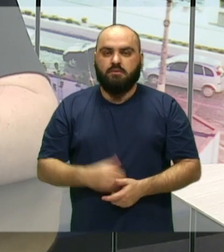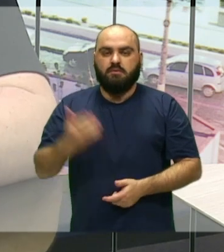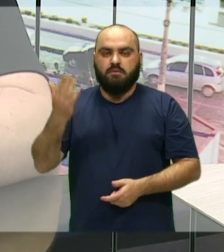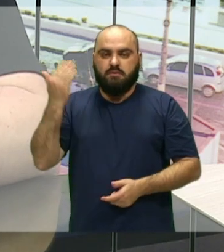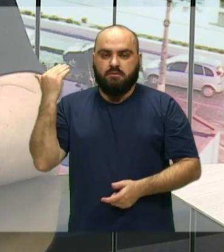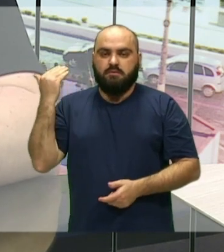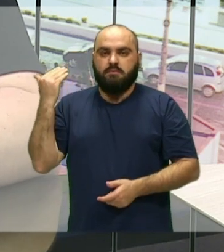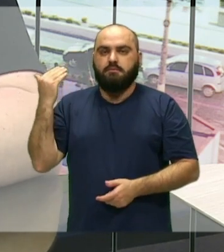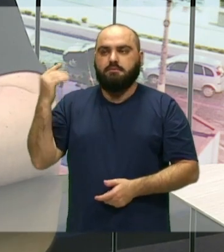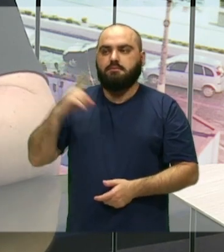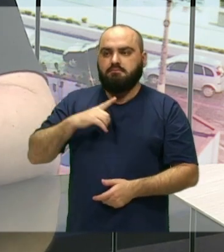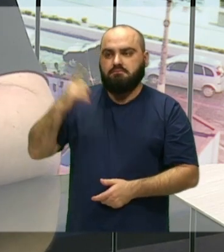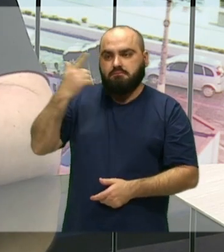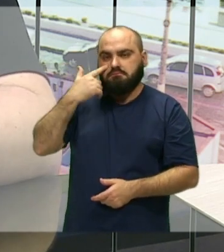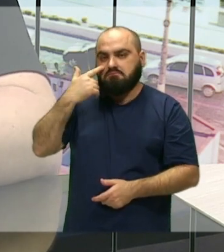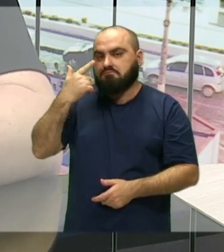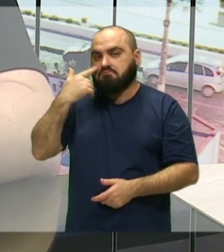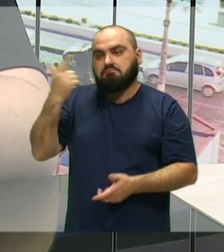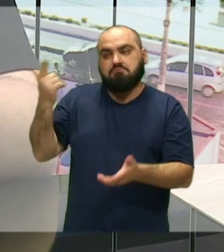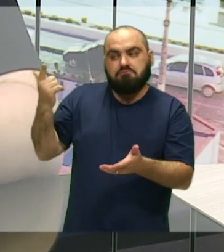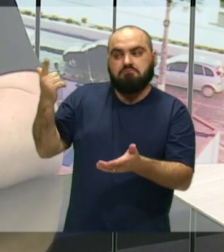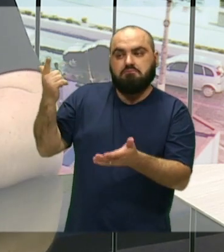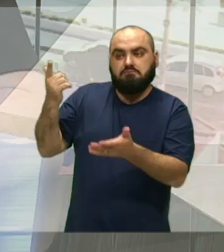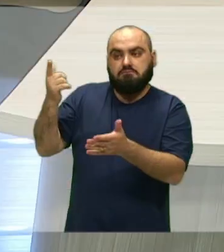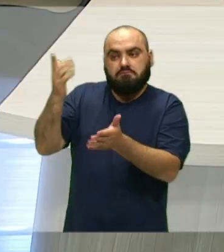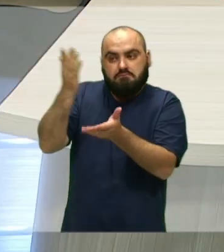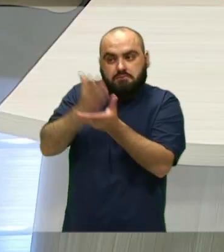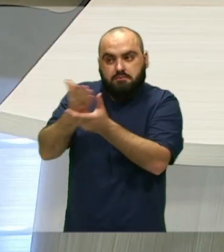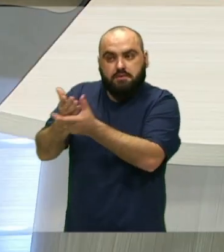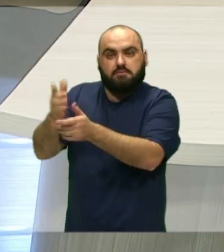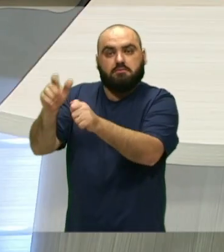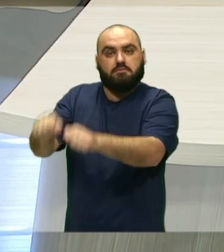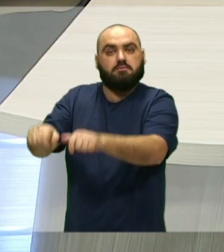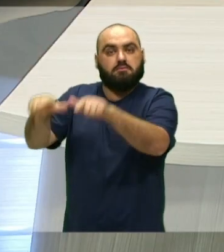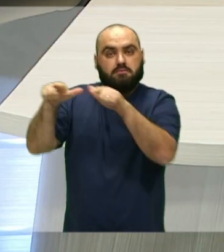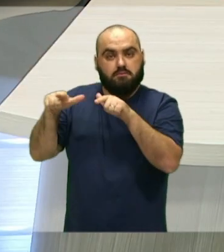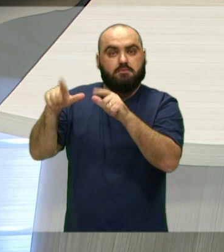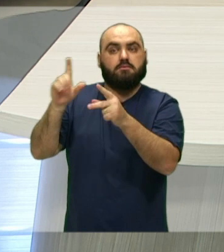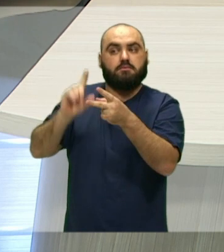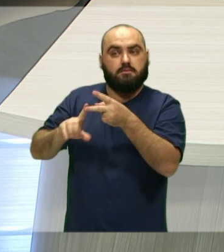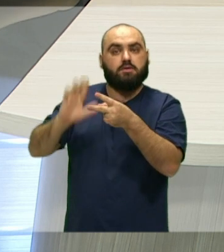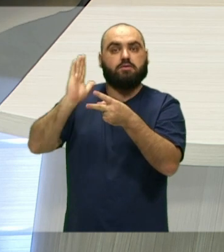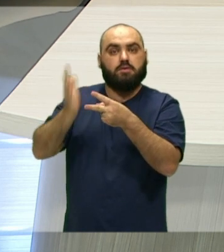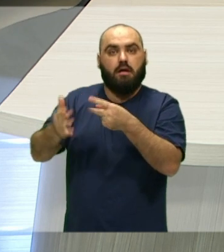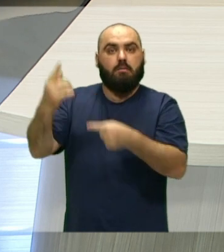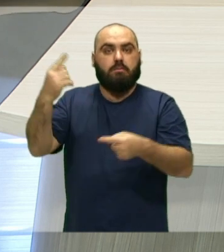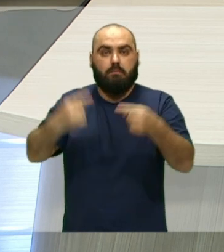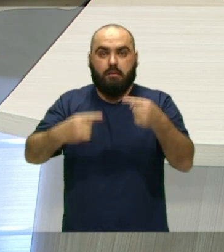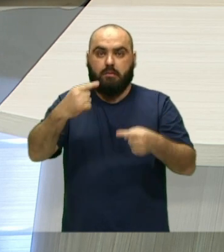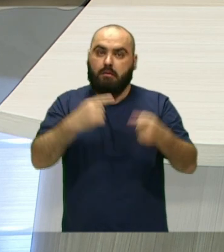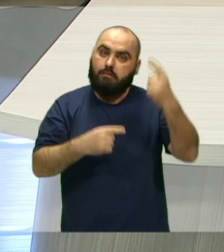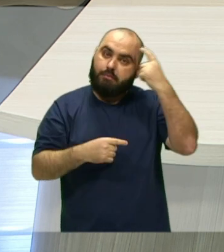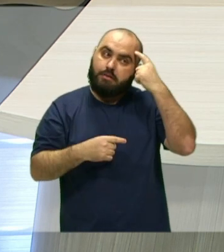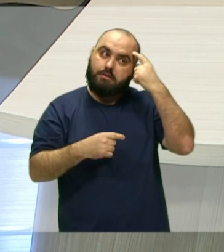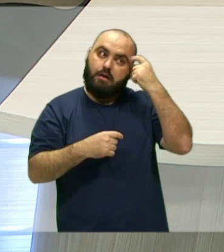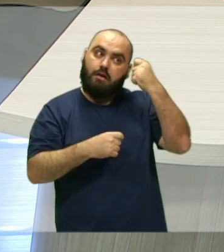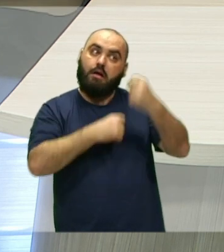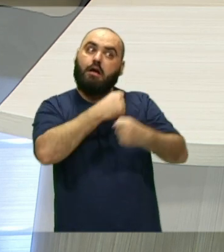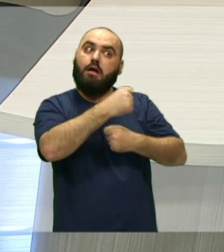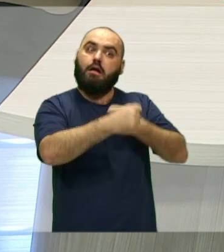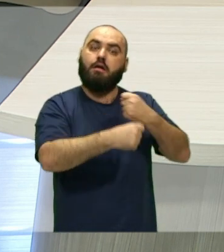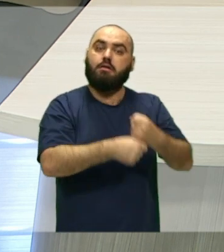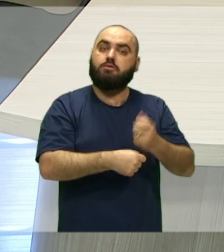ali o processo de certificação e depois do processo de certificação a gente já tá nesse debate para pensar o próximo